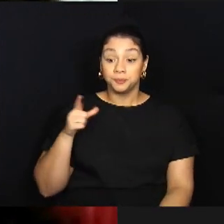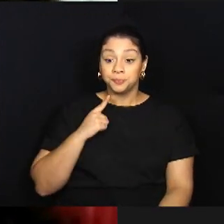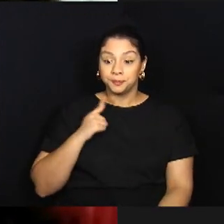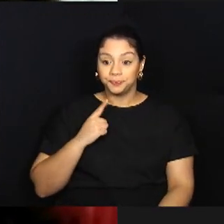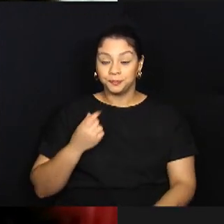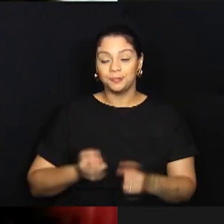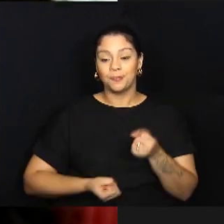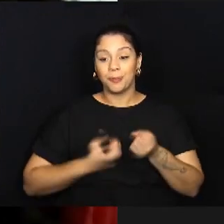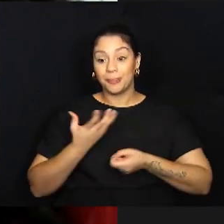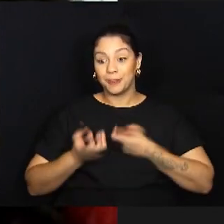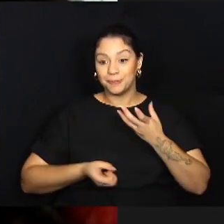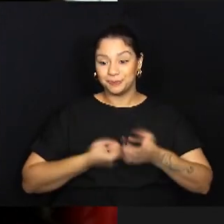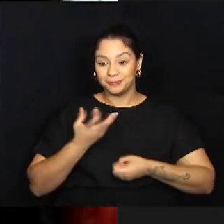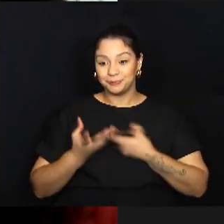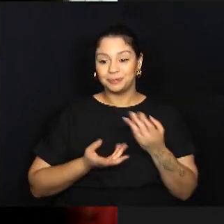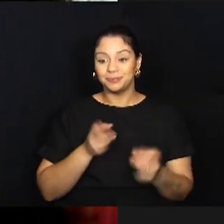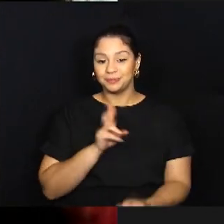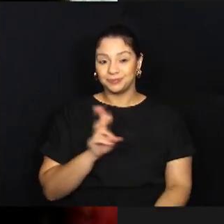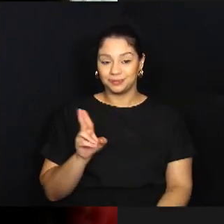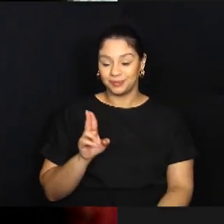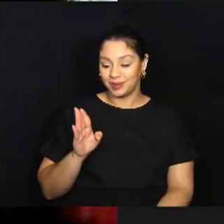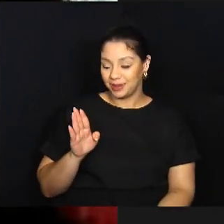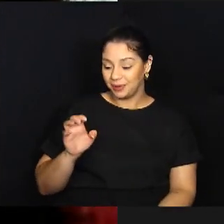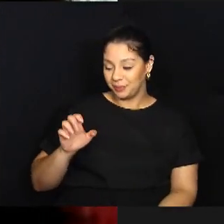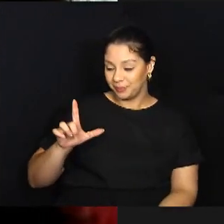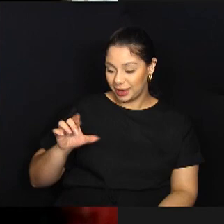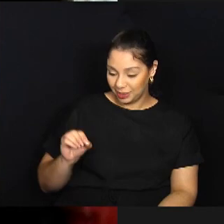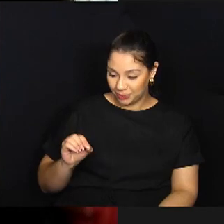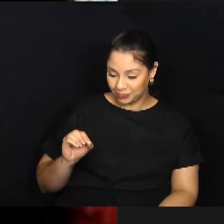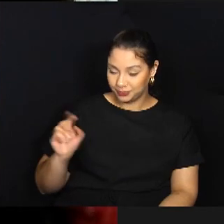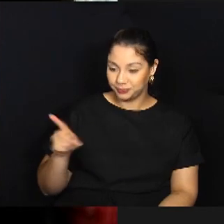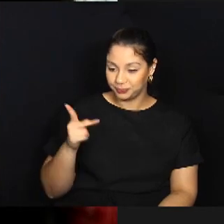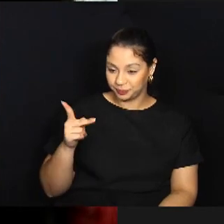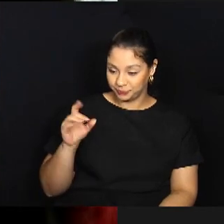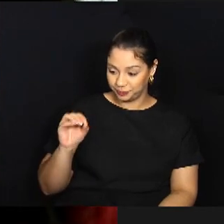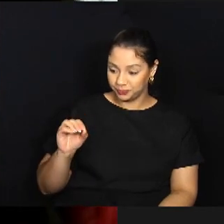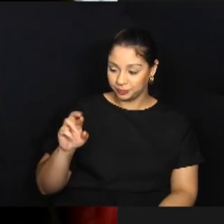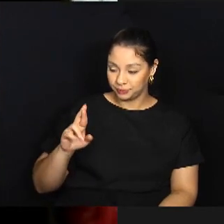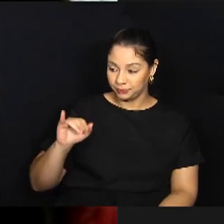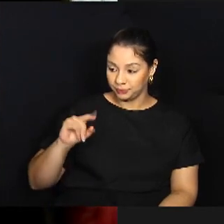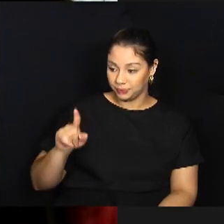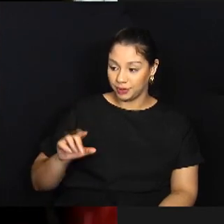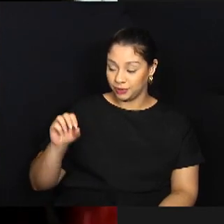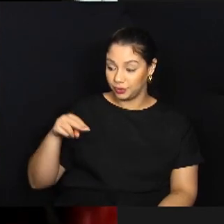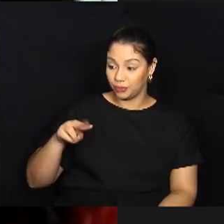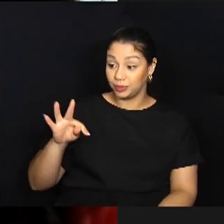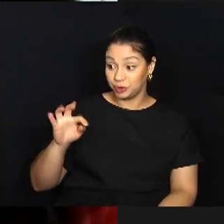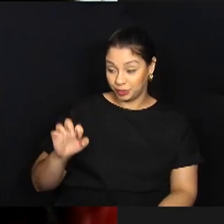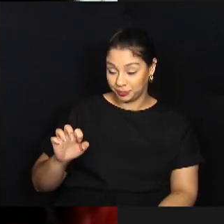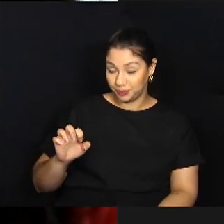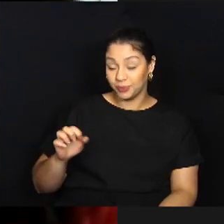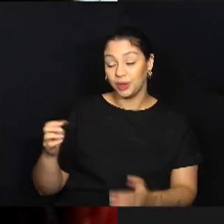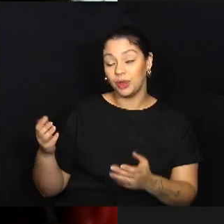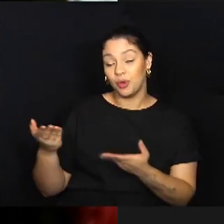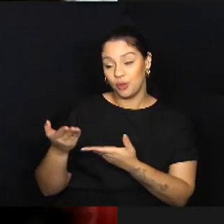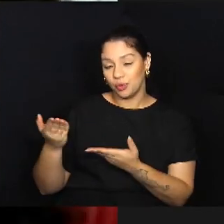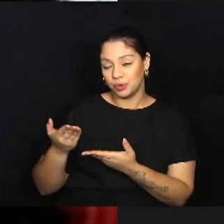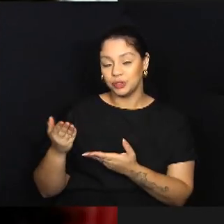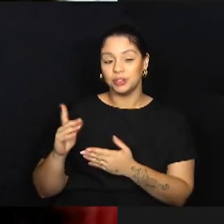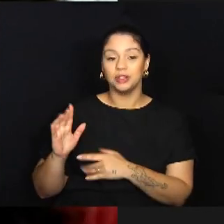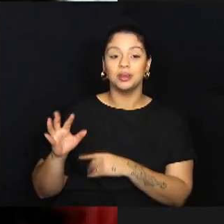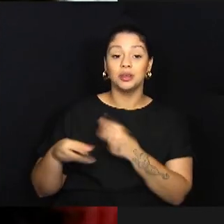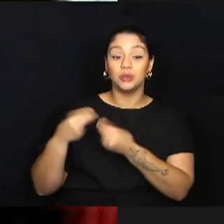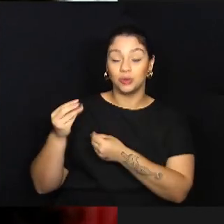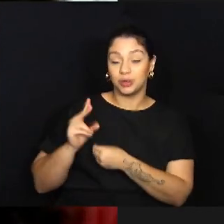crônica chamada Belo Horizonte, Ontem, Hoje e Sempre. Belo Horizonte foi onde ele nasceu, e ele saiu do Rio de